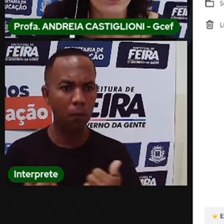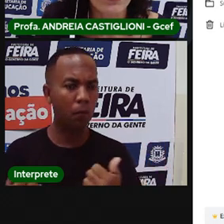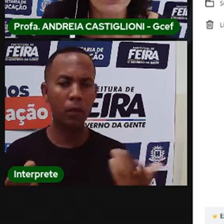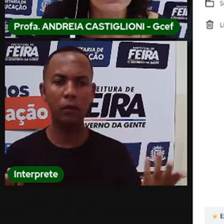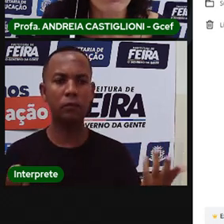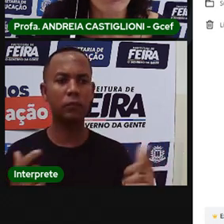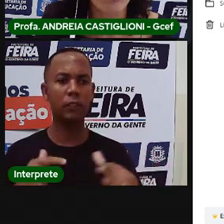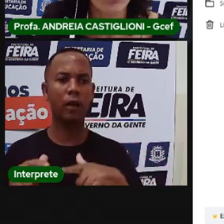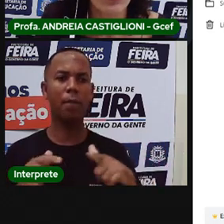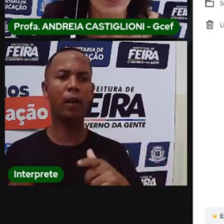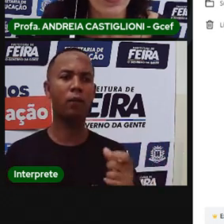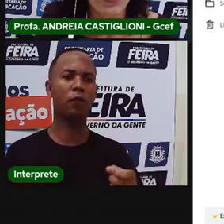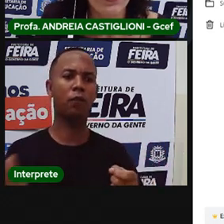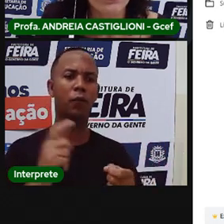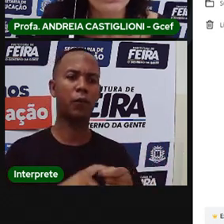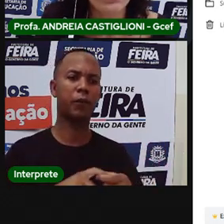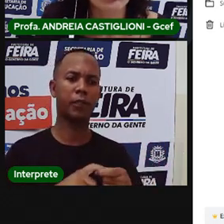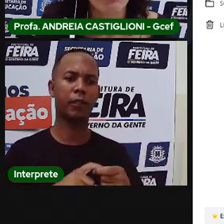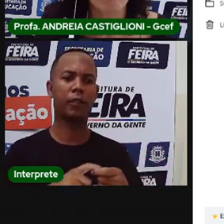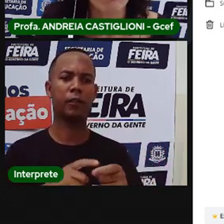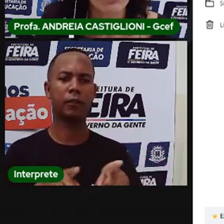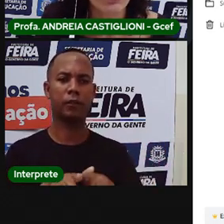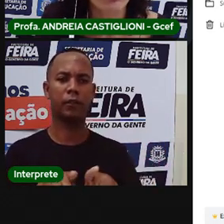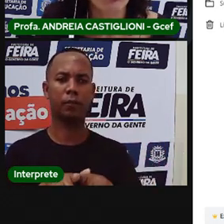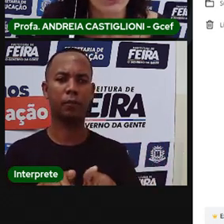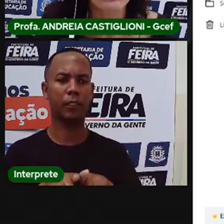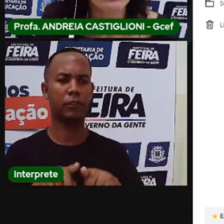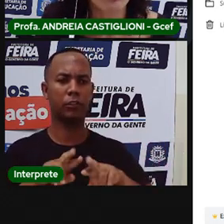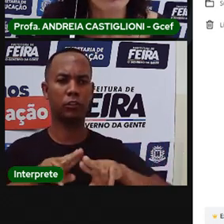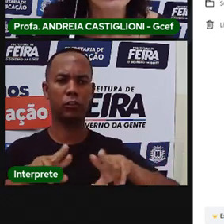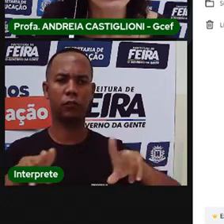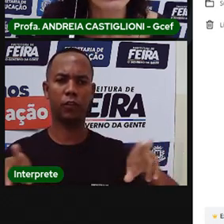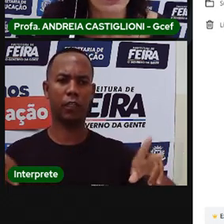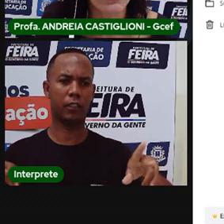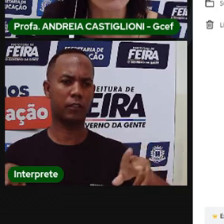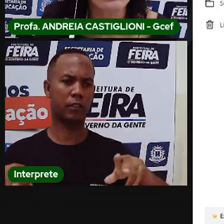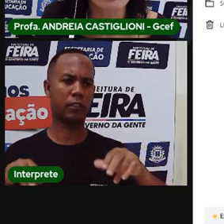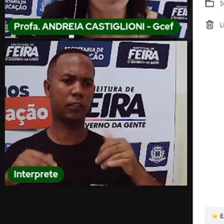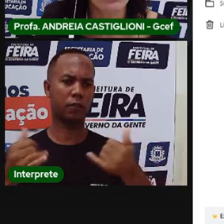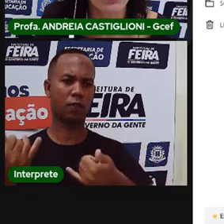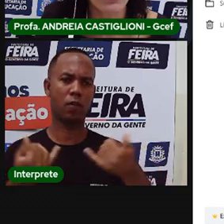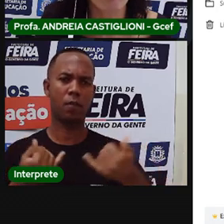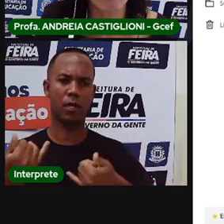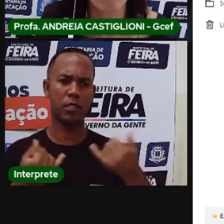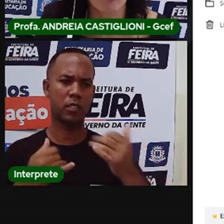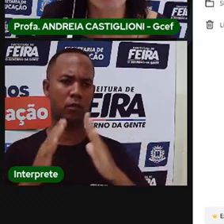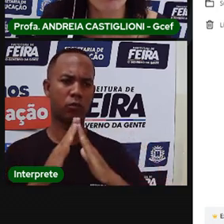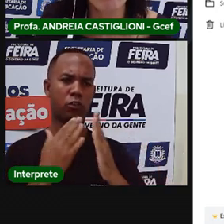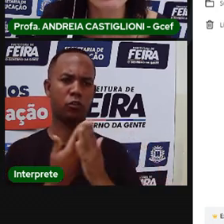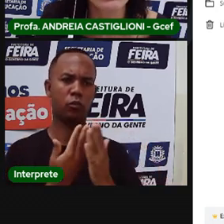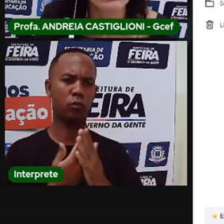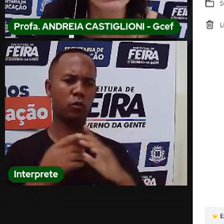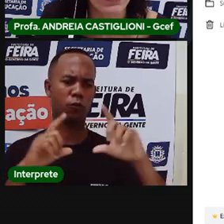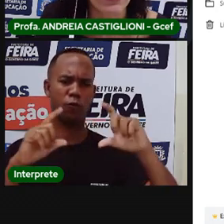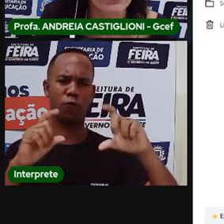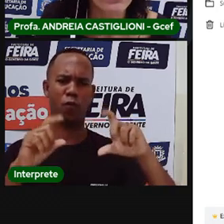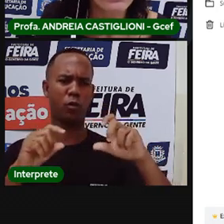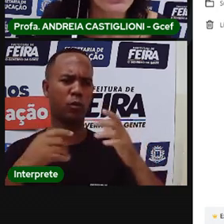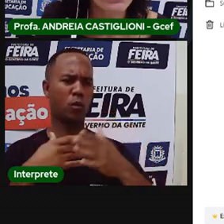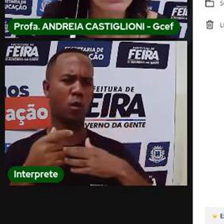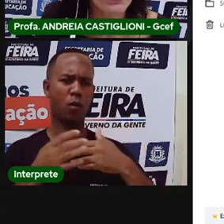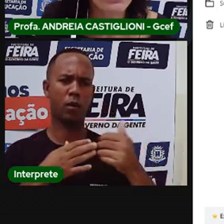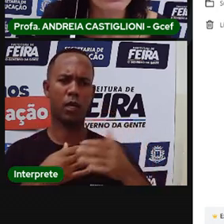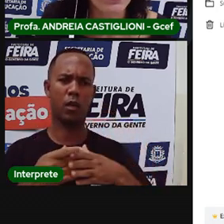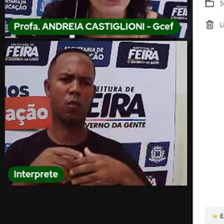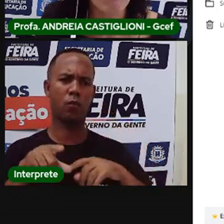ao trabalho, cartaz de evento, cartaz publicitário, escolar, com foto, como vocês quiserem.